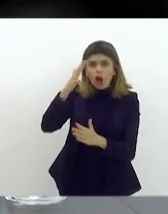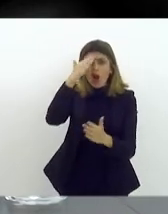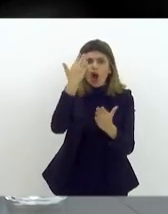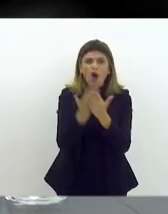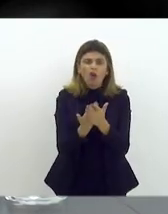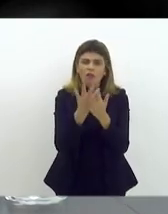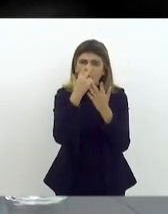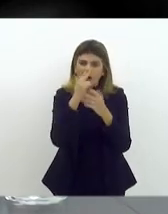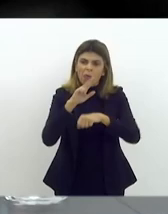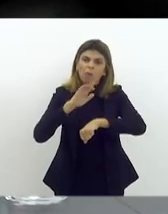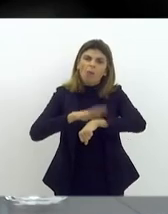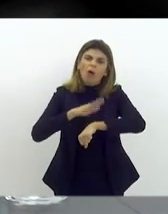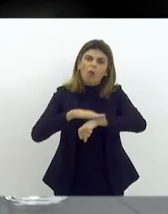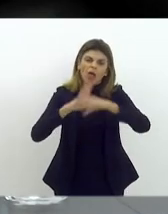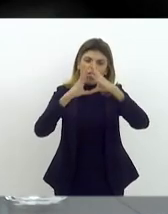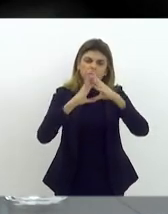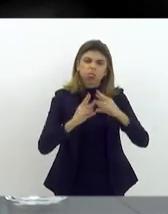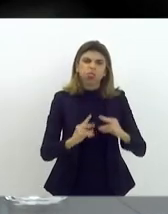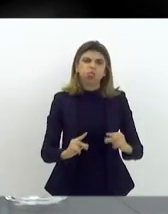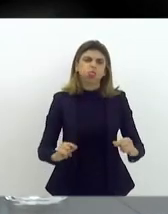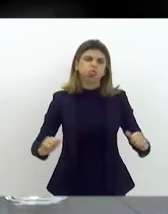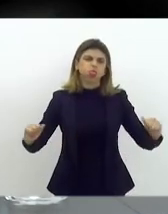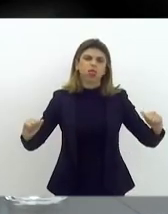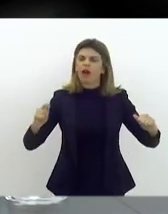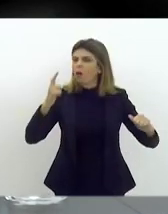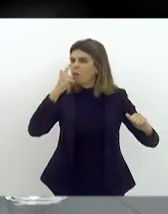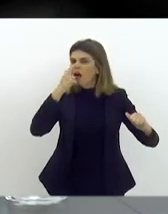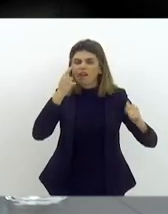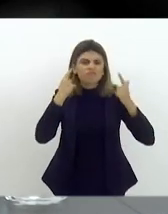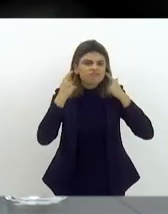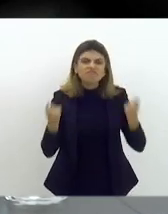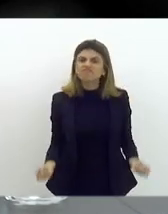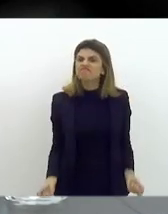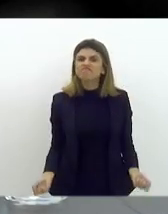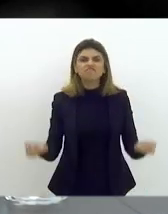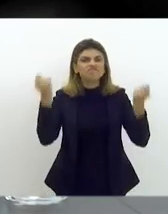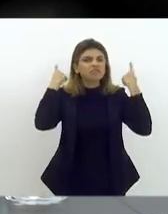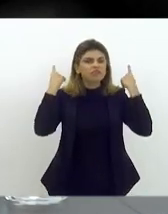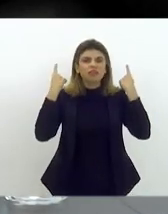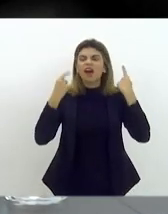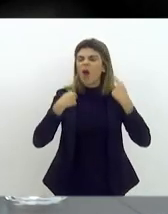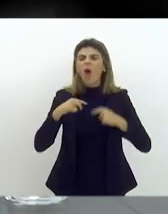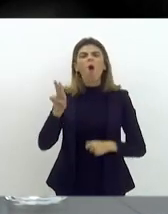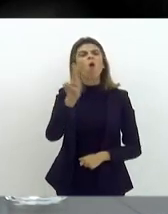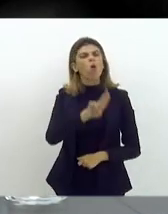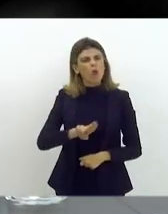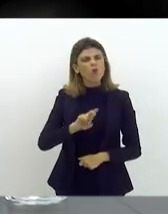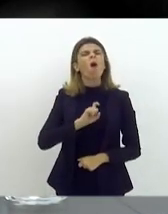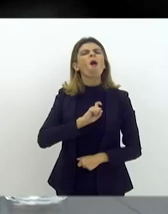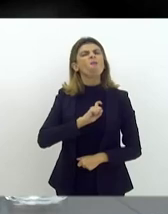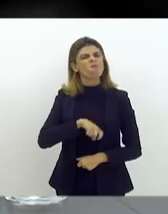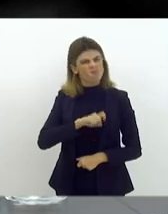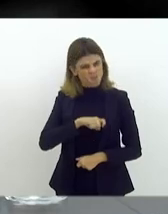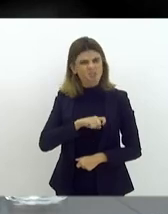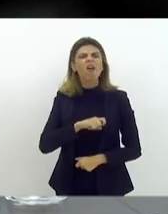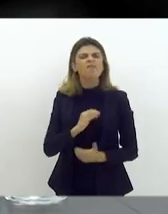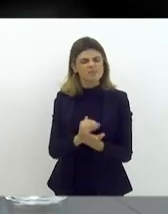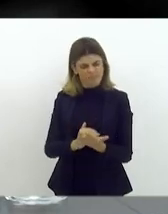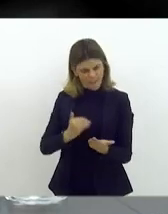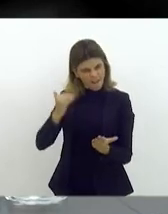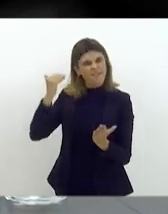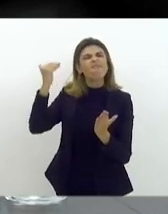no momento Inicial Depois citada ela é jogada para o alto e aquilo é utilizado da forma mais baixa possível